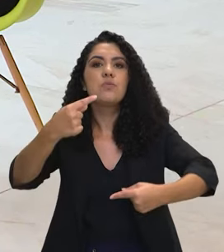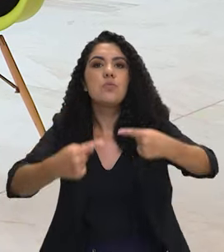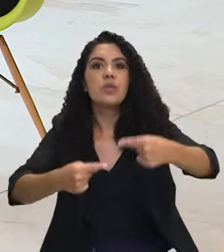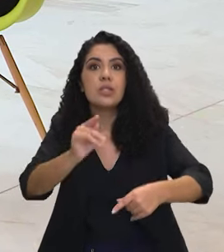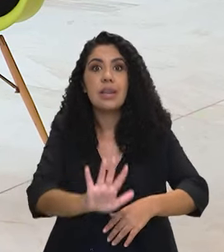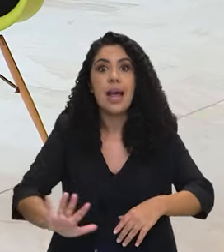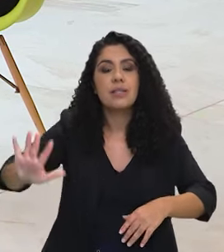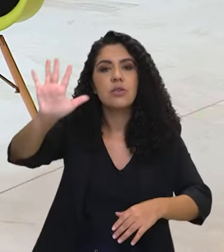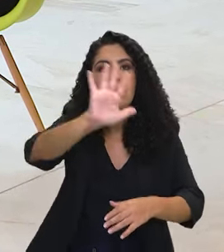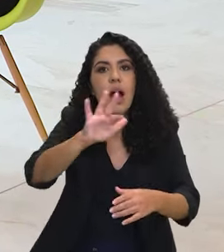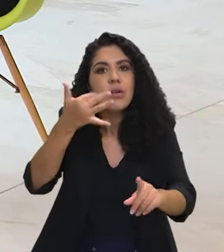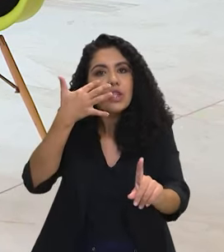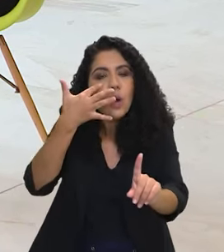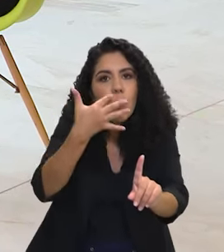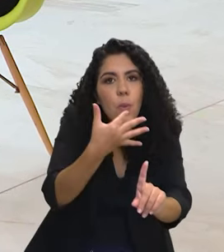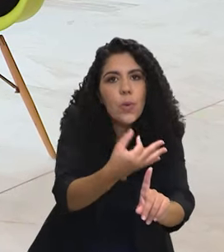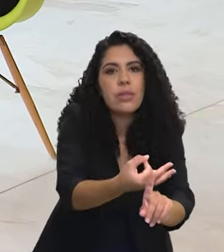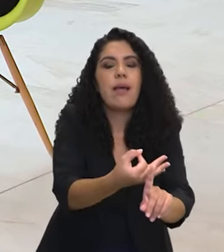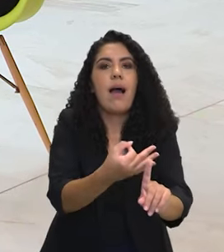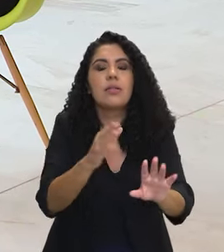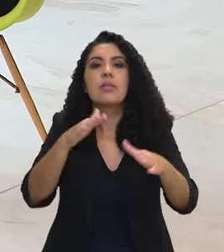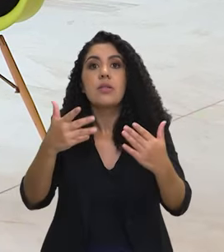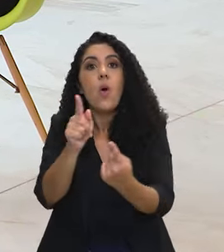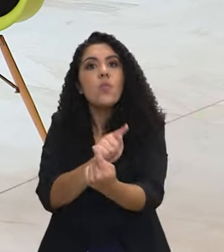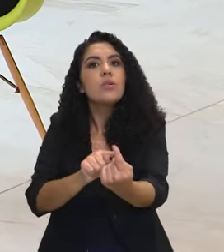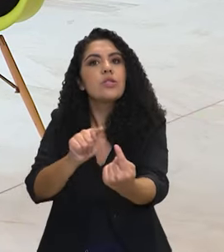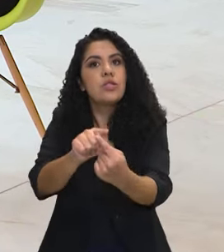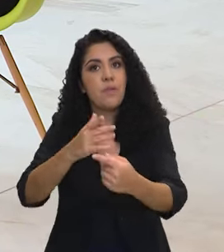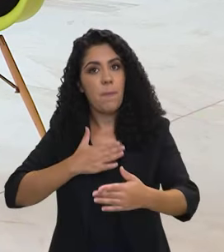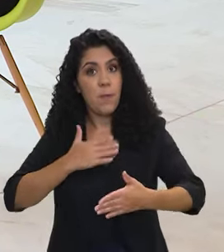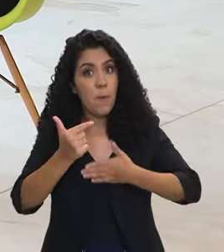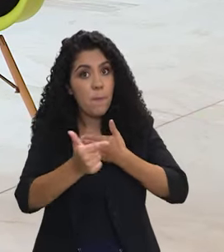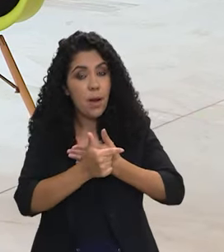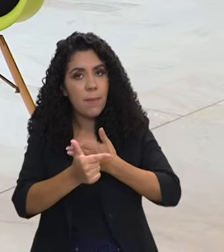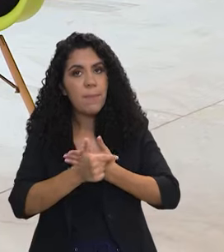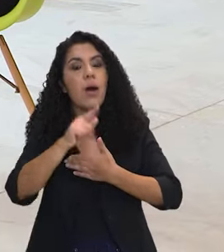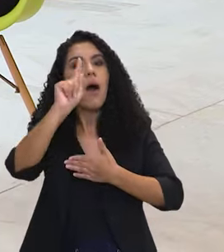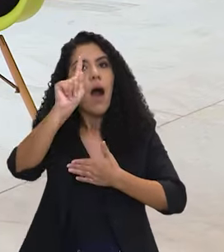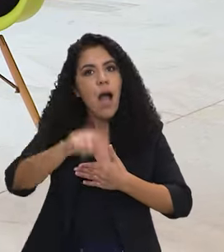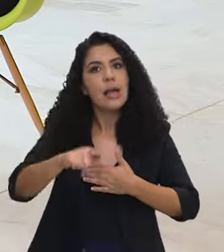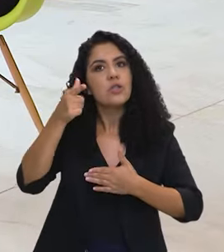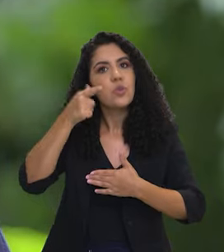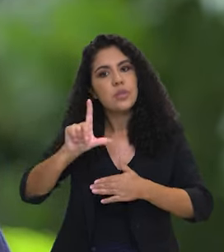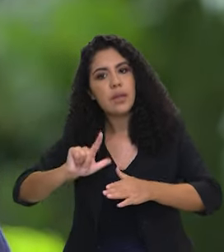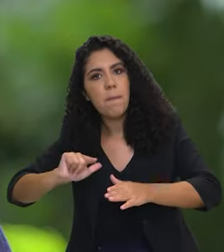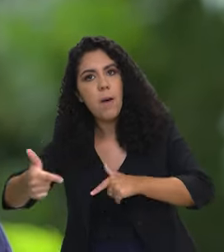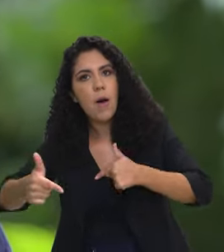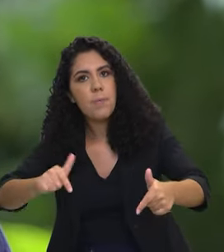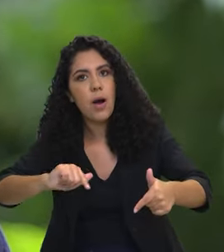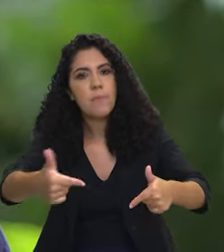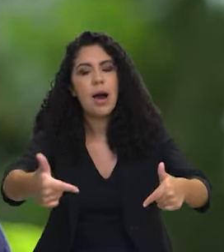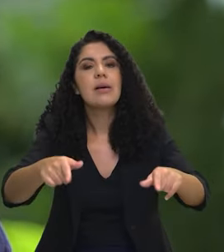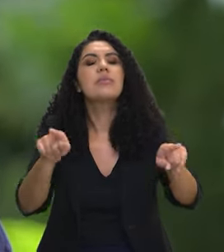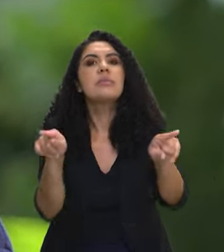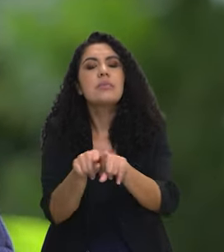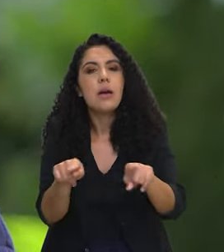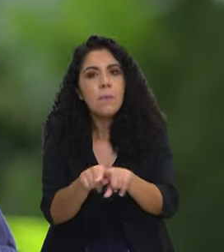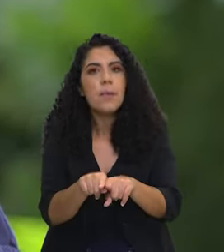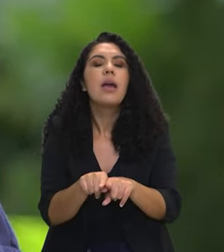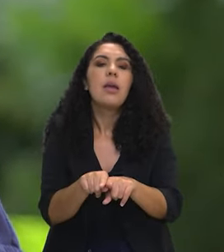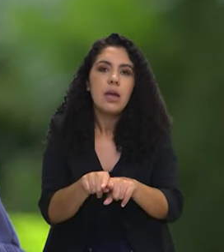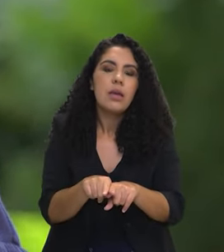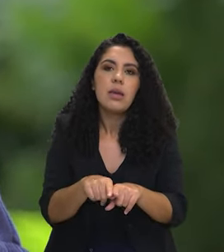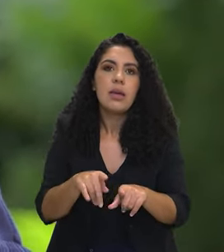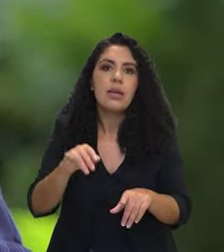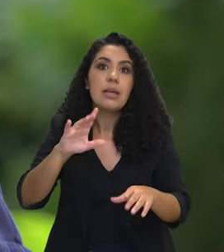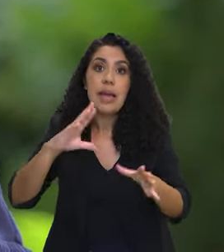cuidados. Então, o meu cargo, ele teve esse objetivo de trazer de volta o Brasil às posições tradicionais, mas também de responder a uma demanda